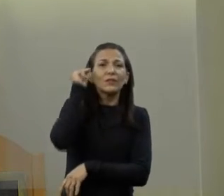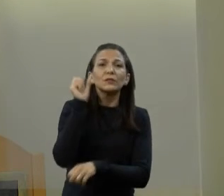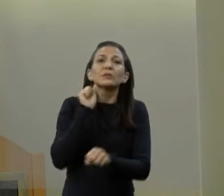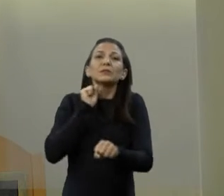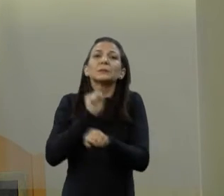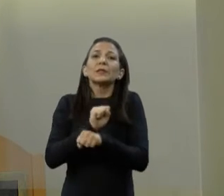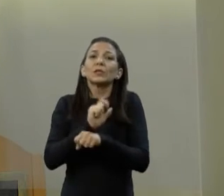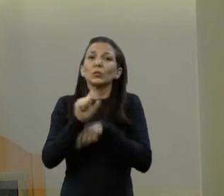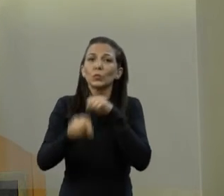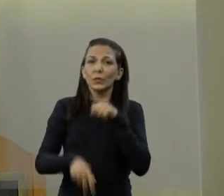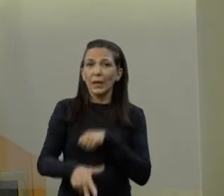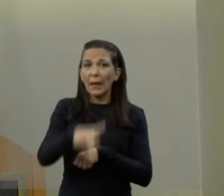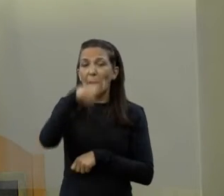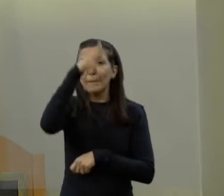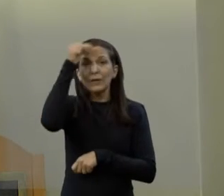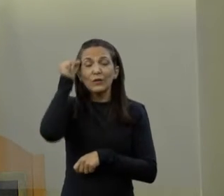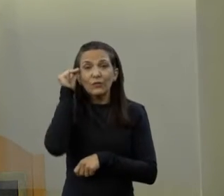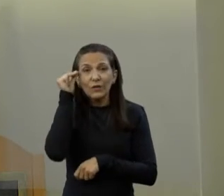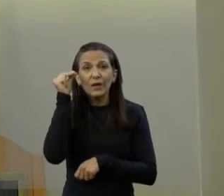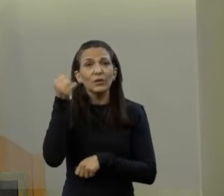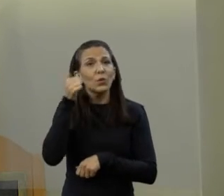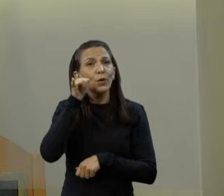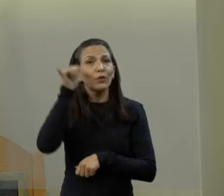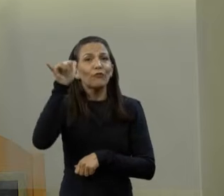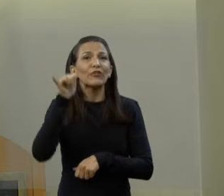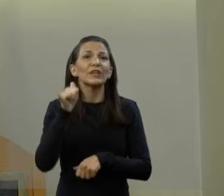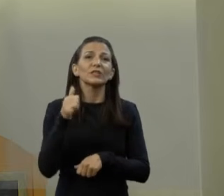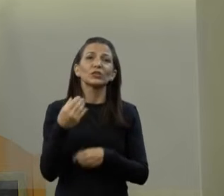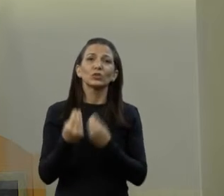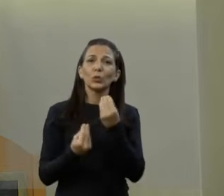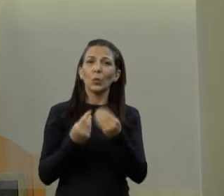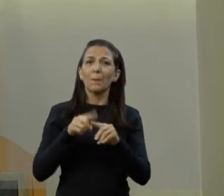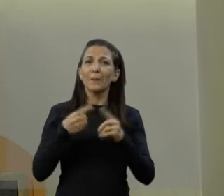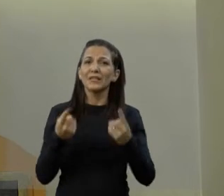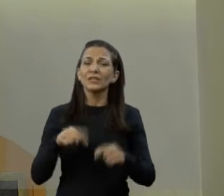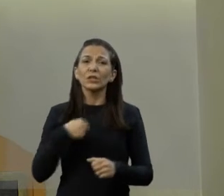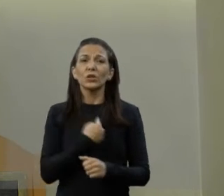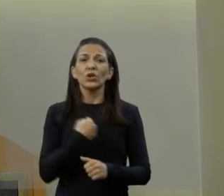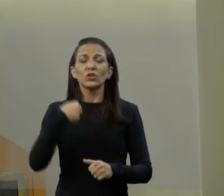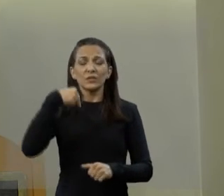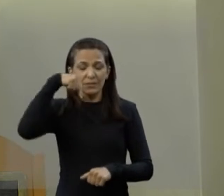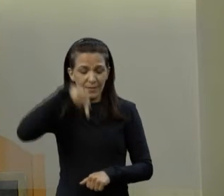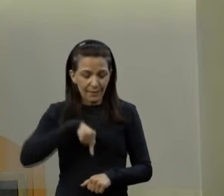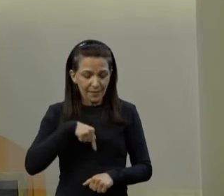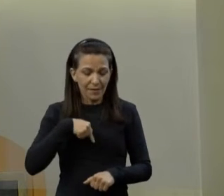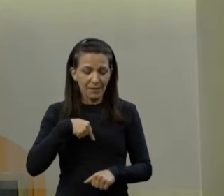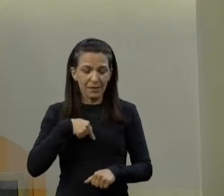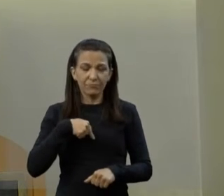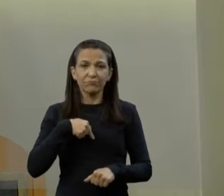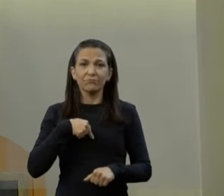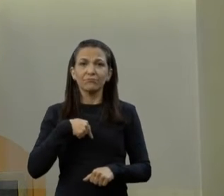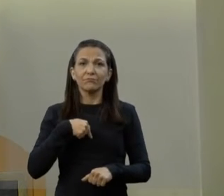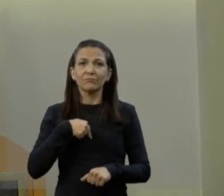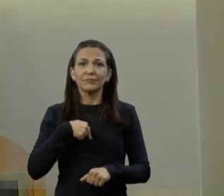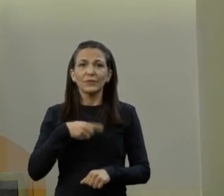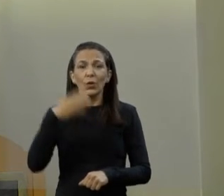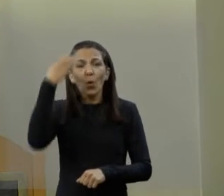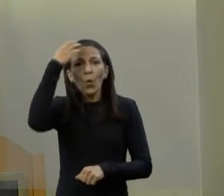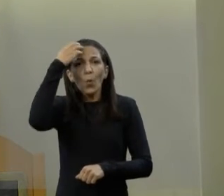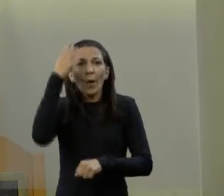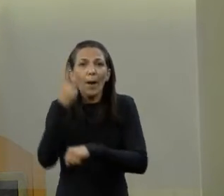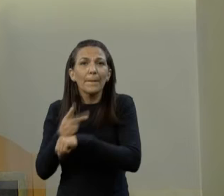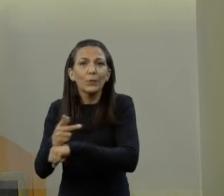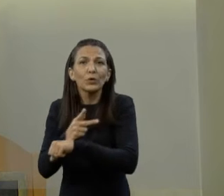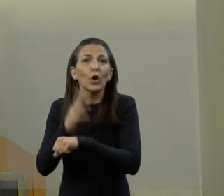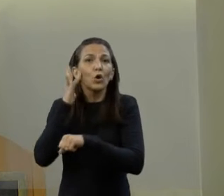então que o prefeito se previna da forma que ele tem que se previnir e que a gente fica aqui encontrando um culpado